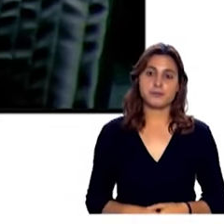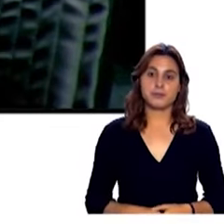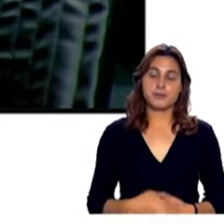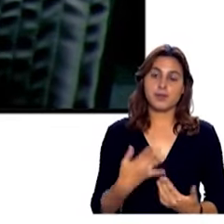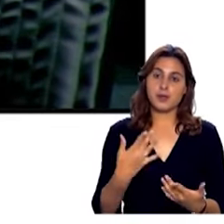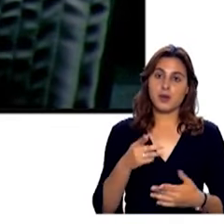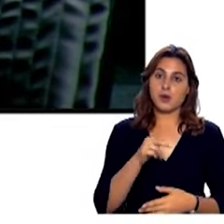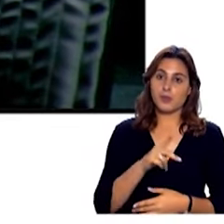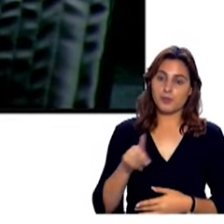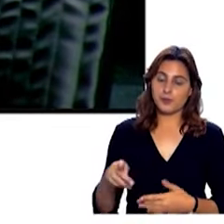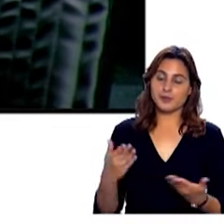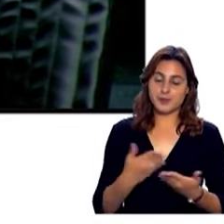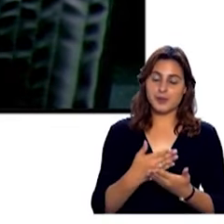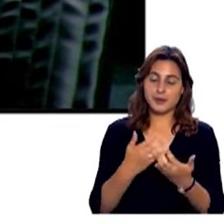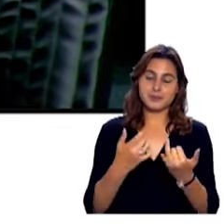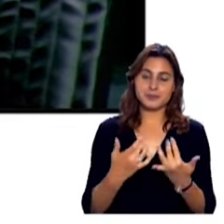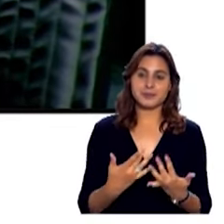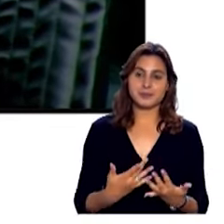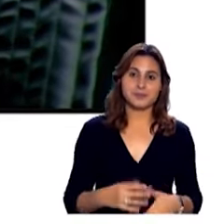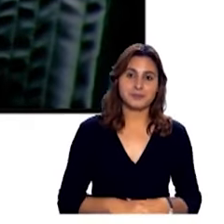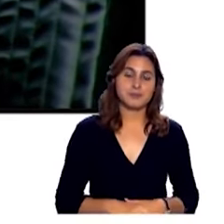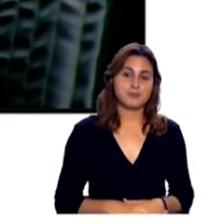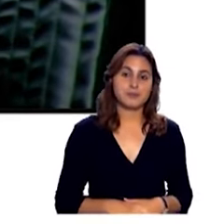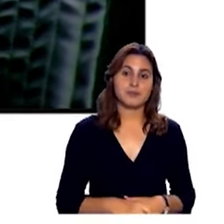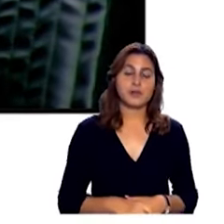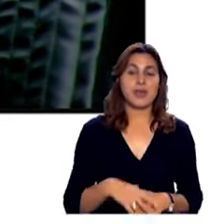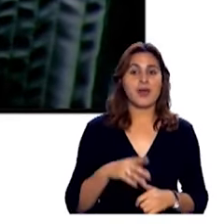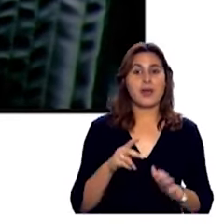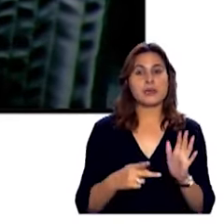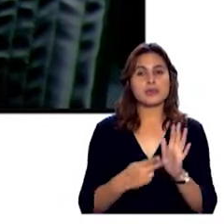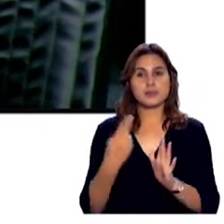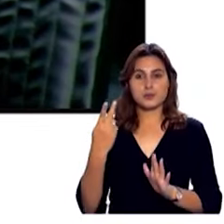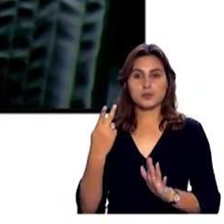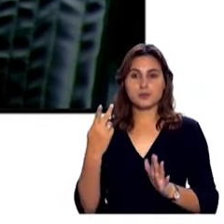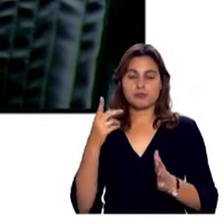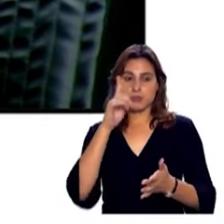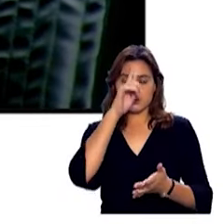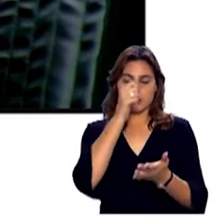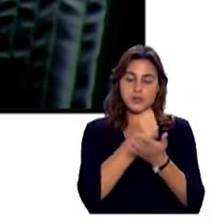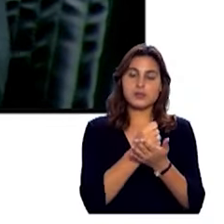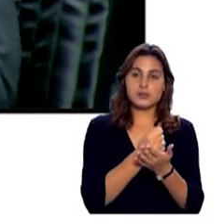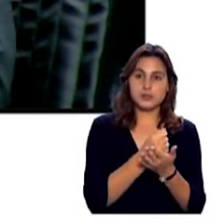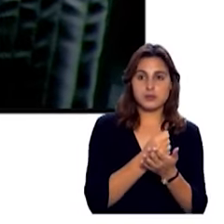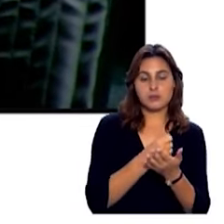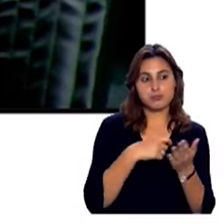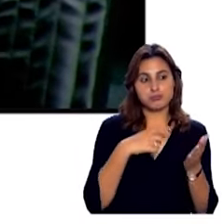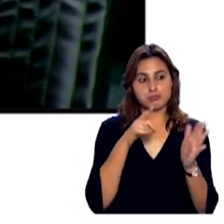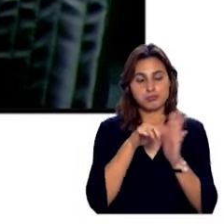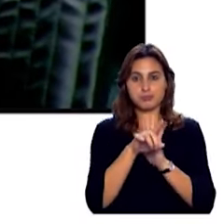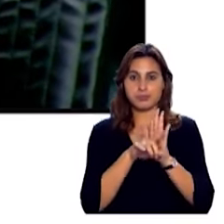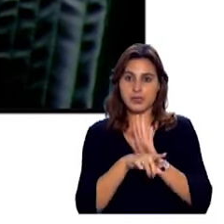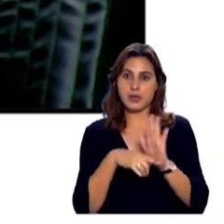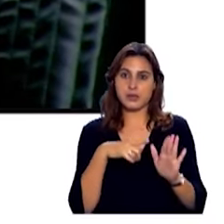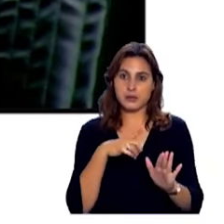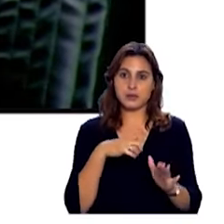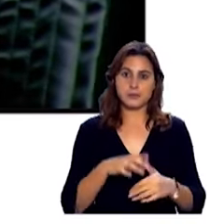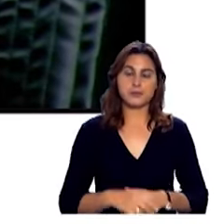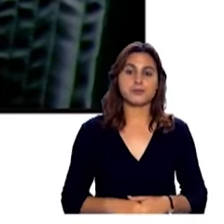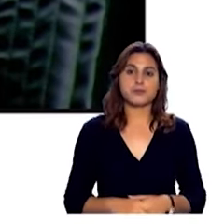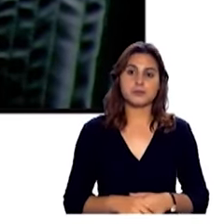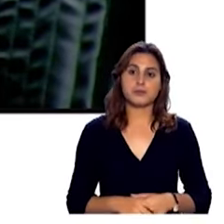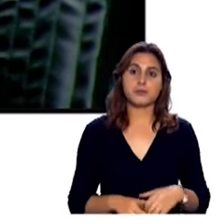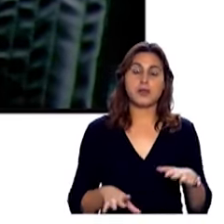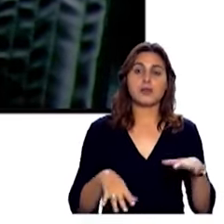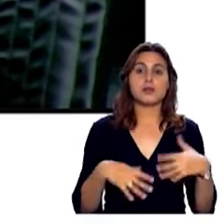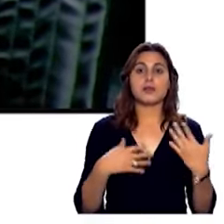isso professora soria também na segunda cassação na segunda decisão de cassação né como uma segunda eh um segundo segund